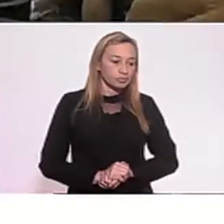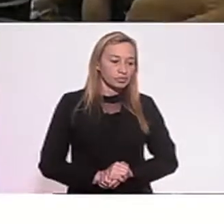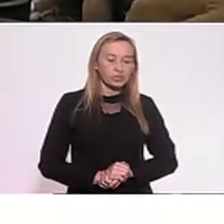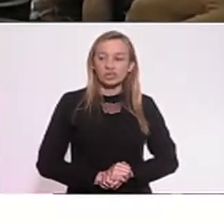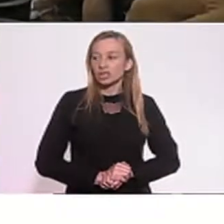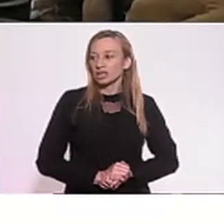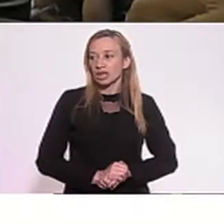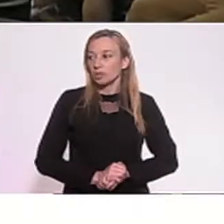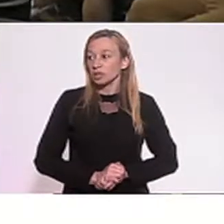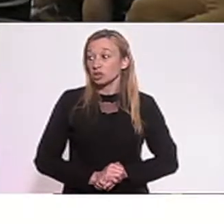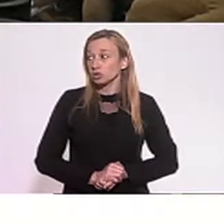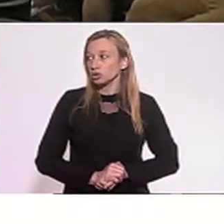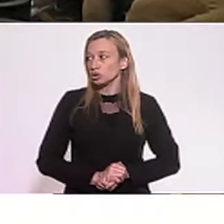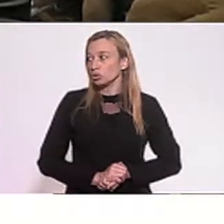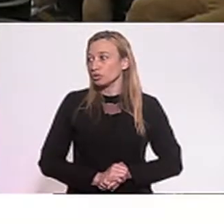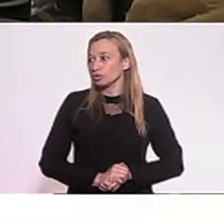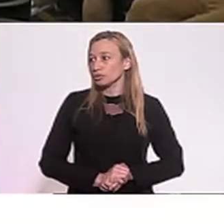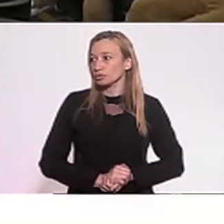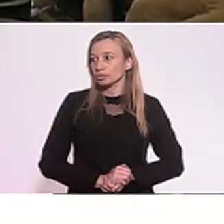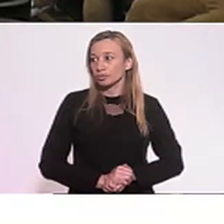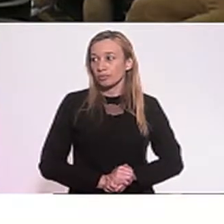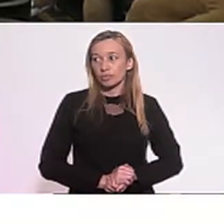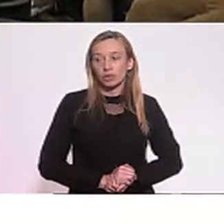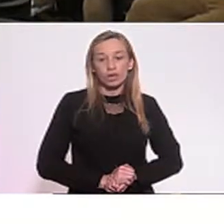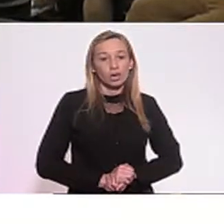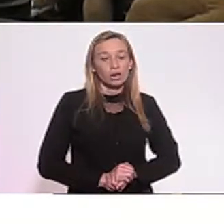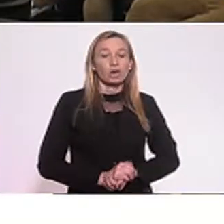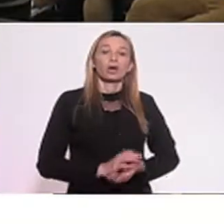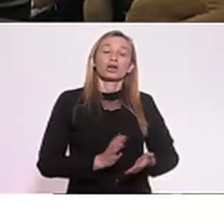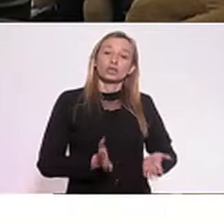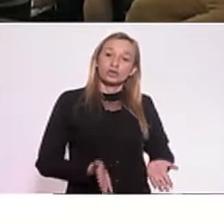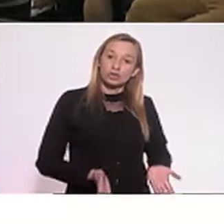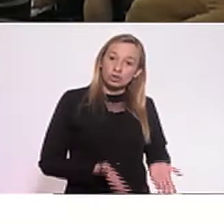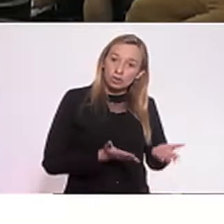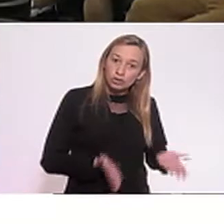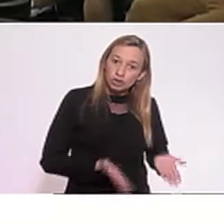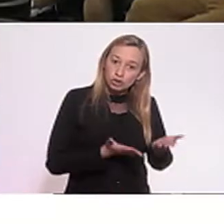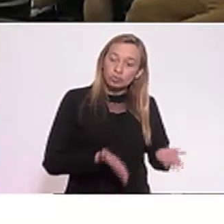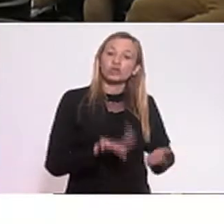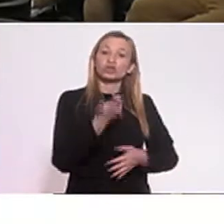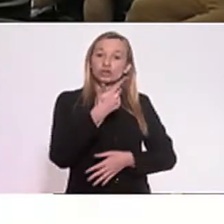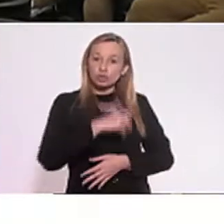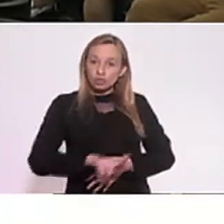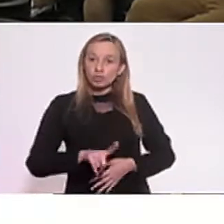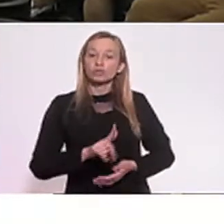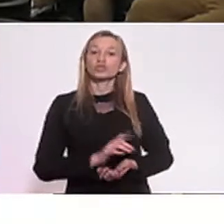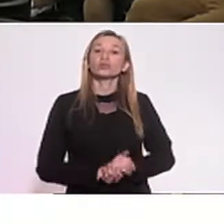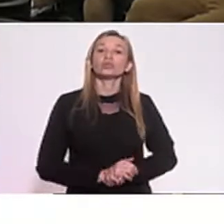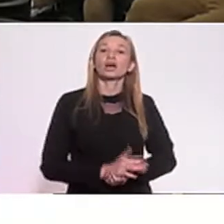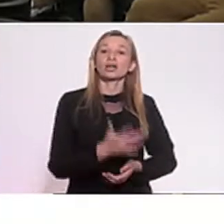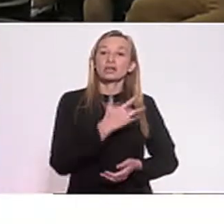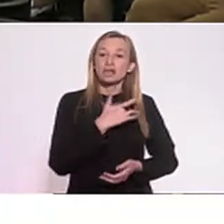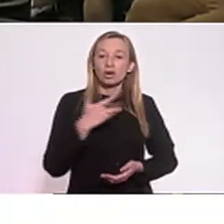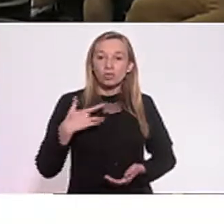De novo, estimular a erradicação do analfabetismo, estimular a ênfase no tema de saúde reprodutiva como conteúdos